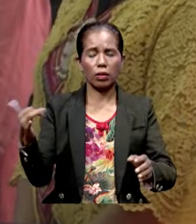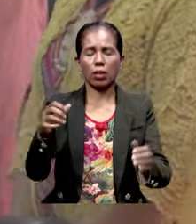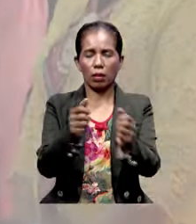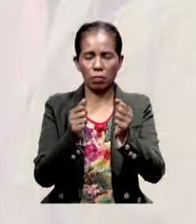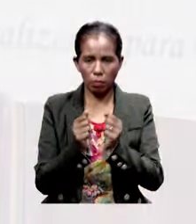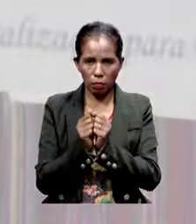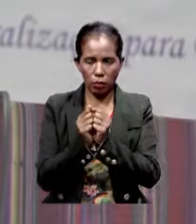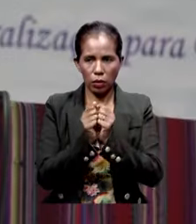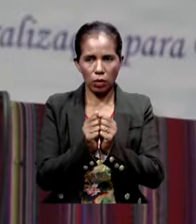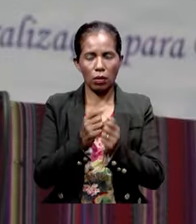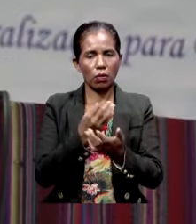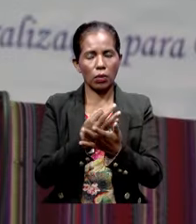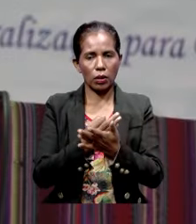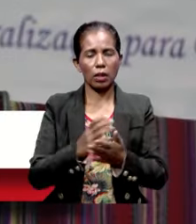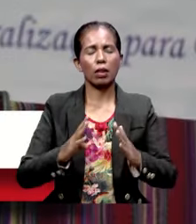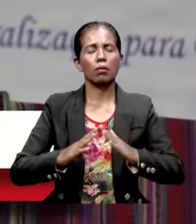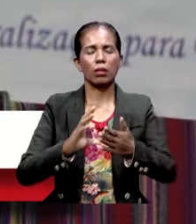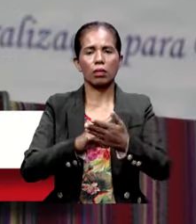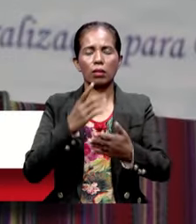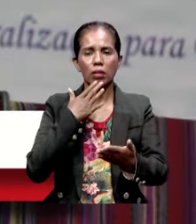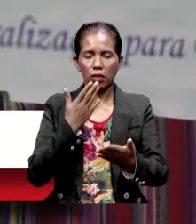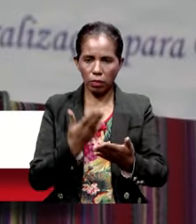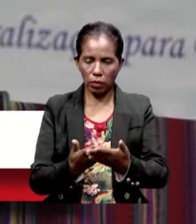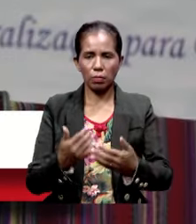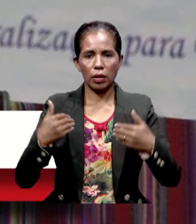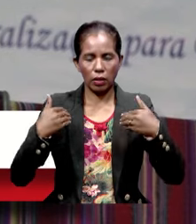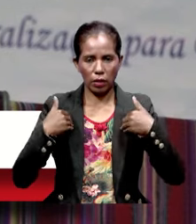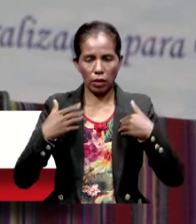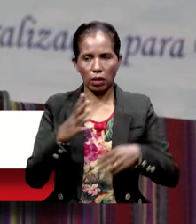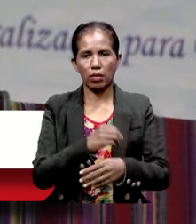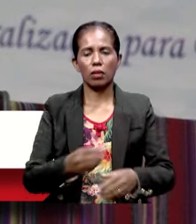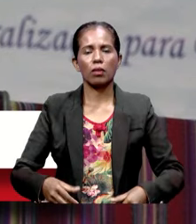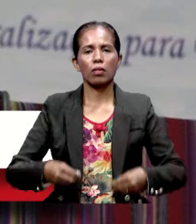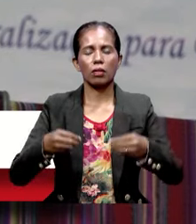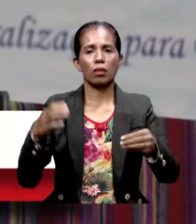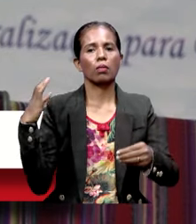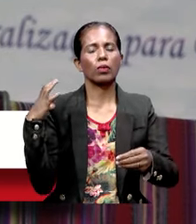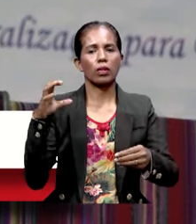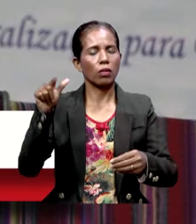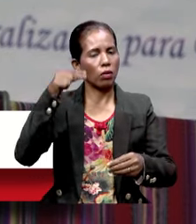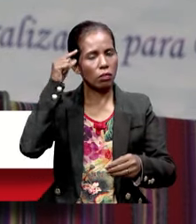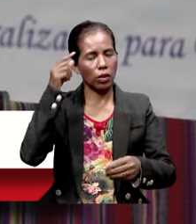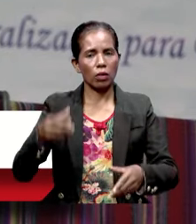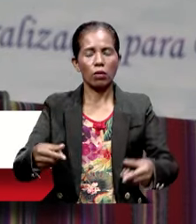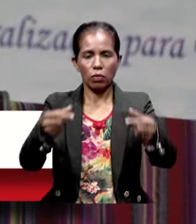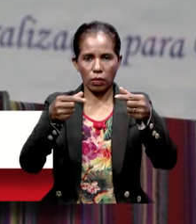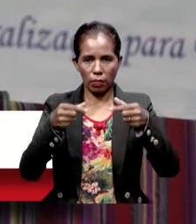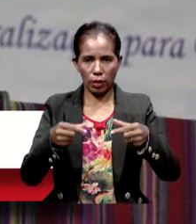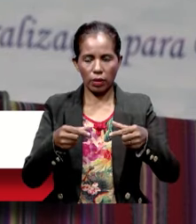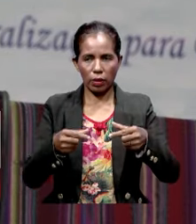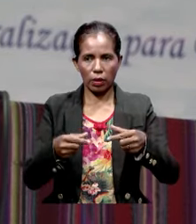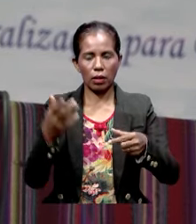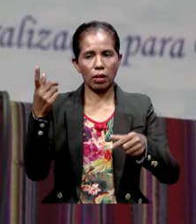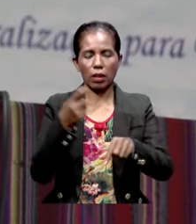capital de desenvolvimento de Nebeia, o bem de serviços de Nebeia, o delegação competência de Nebeia, governo central Fomai e